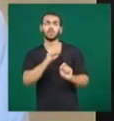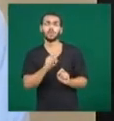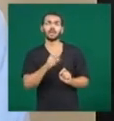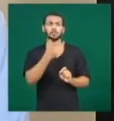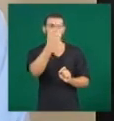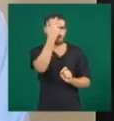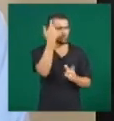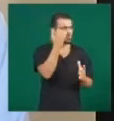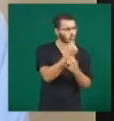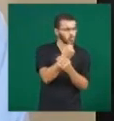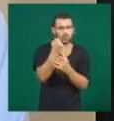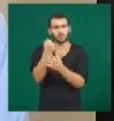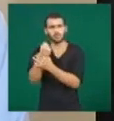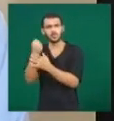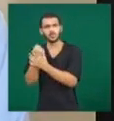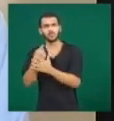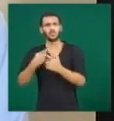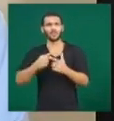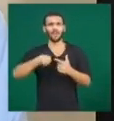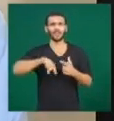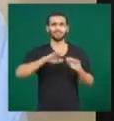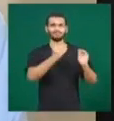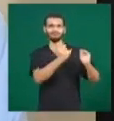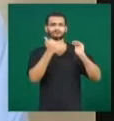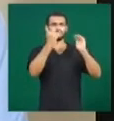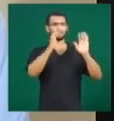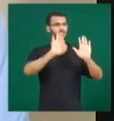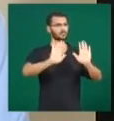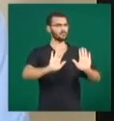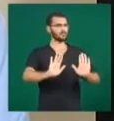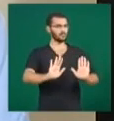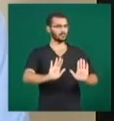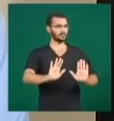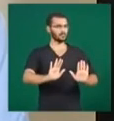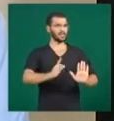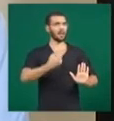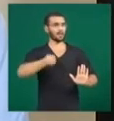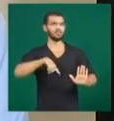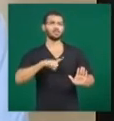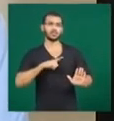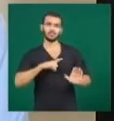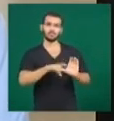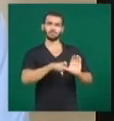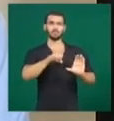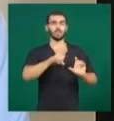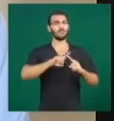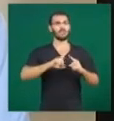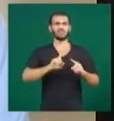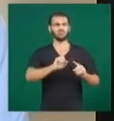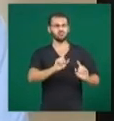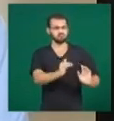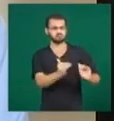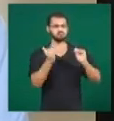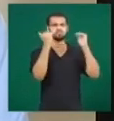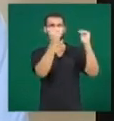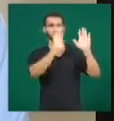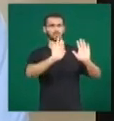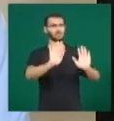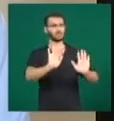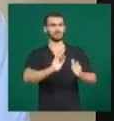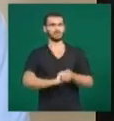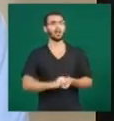Não somos um Estado dentro de um Estado, nós temos autonomia, porém não temos soberania,